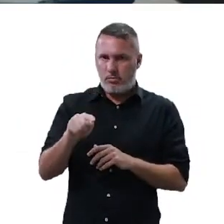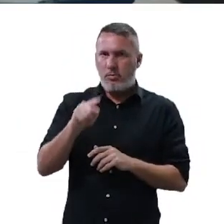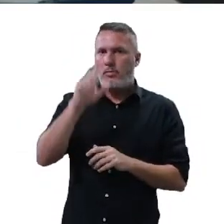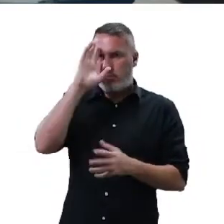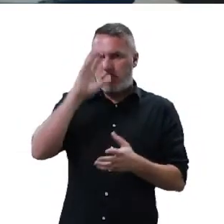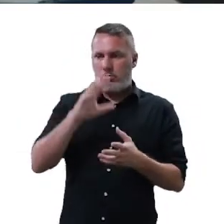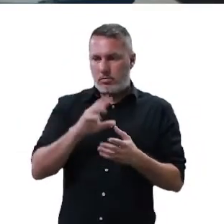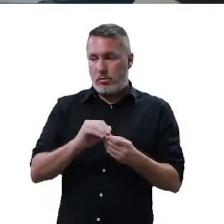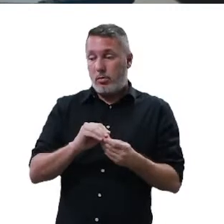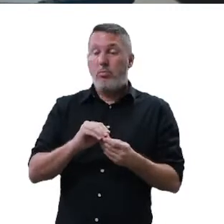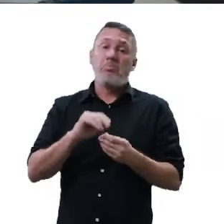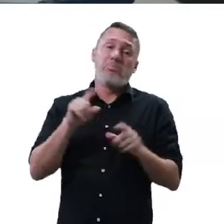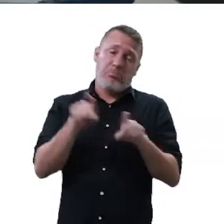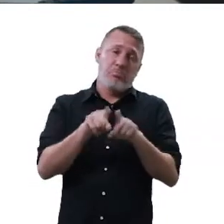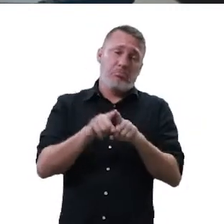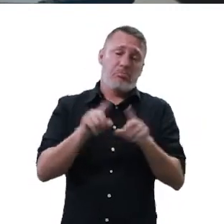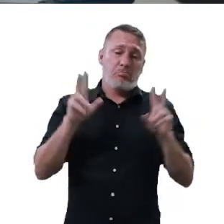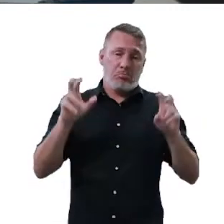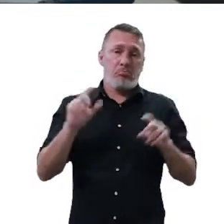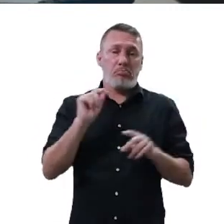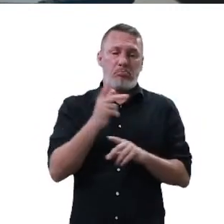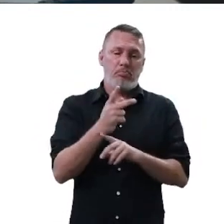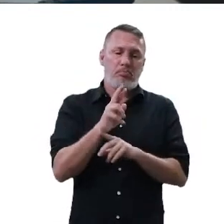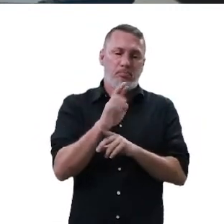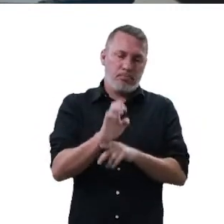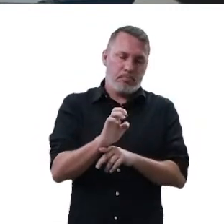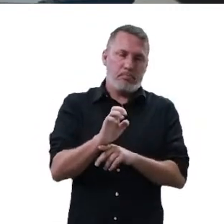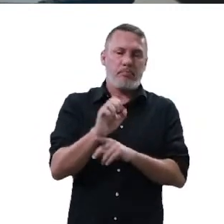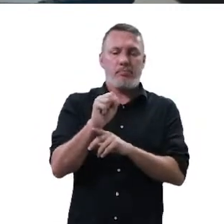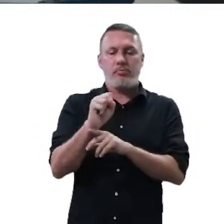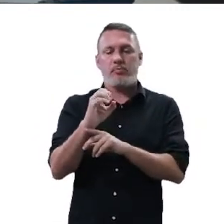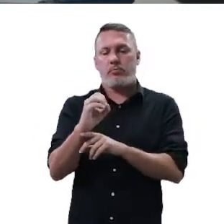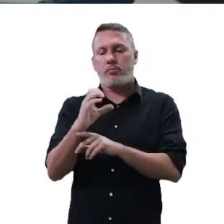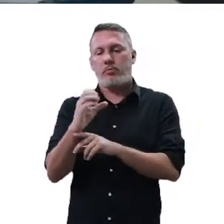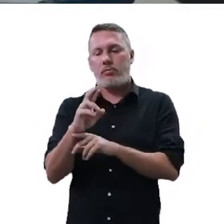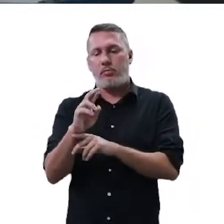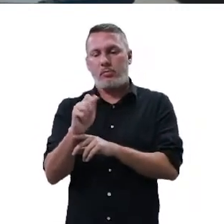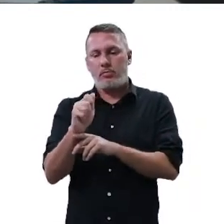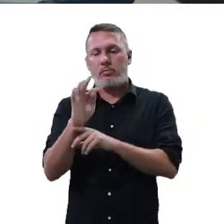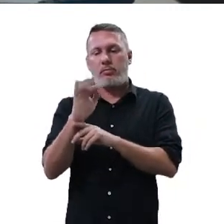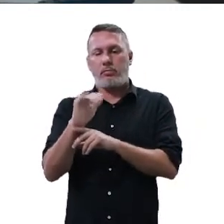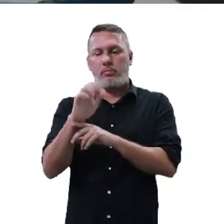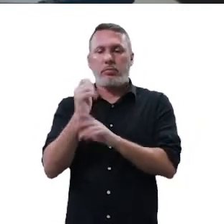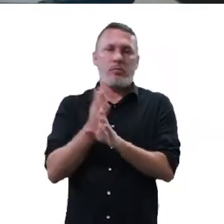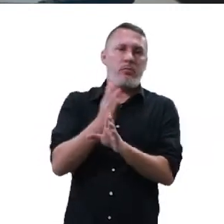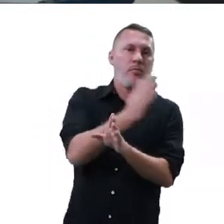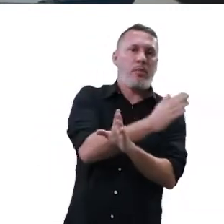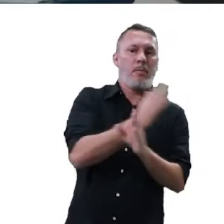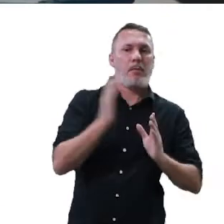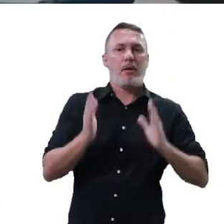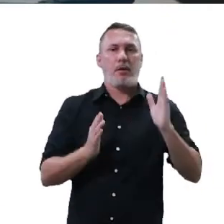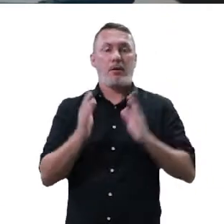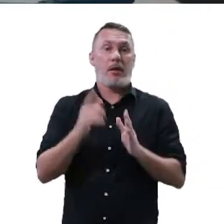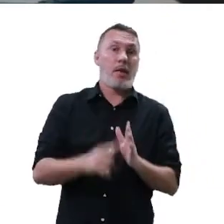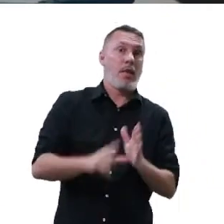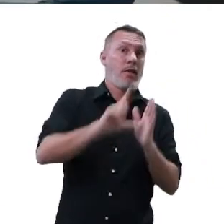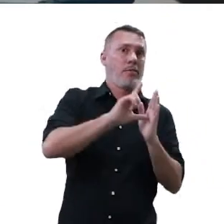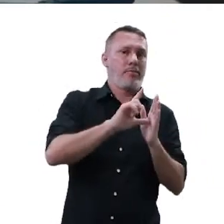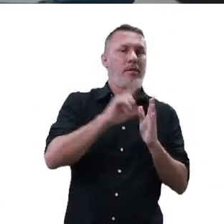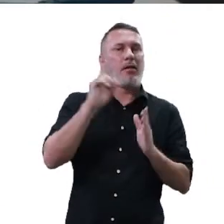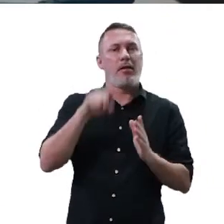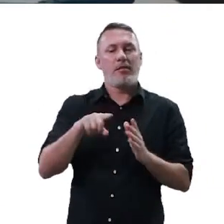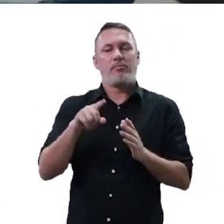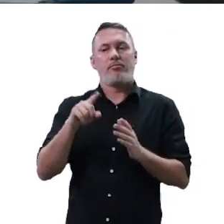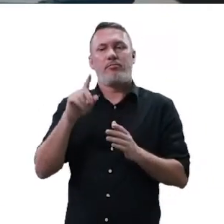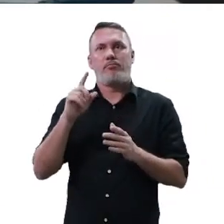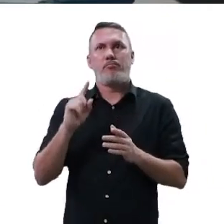Ou também esse período é chamado de filosofia pré-socrática. Como o próprio nome já sugere, nós estamos falando de uma filosofia de um